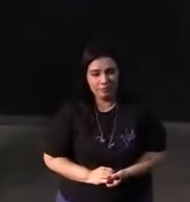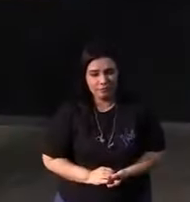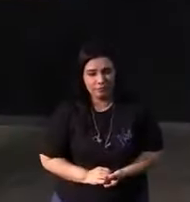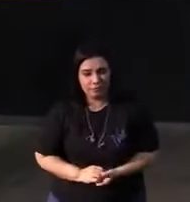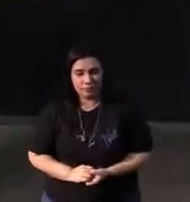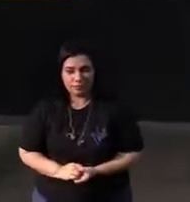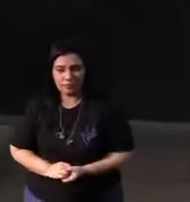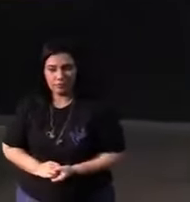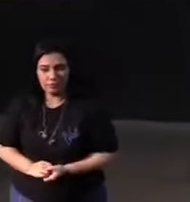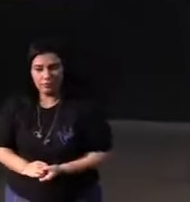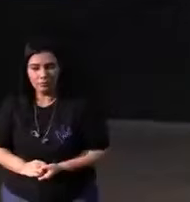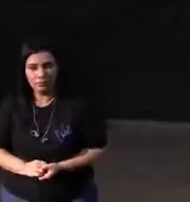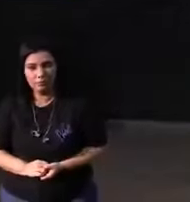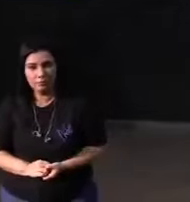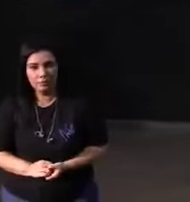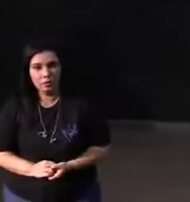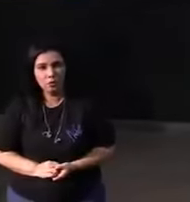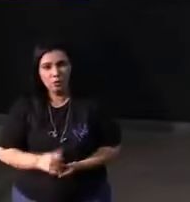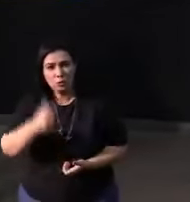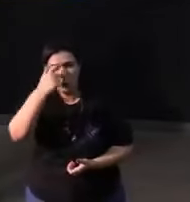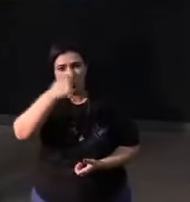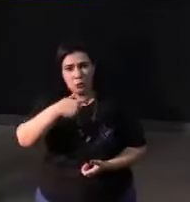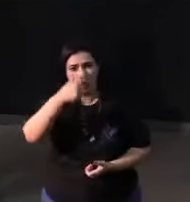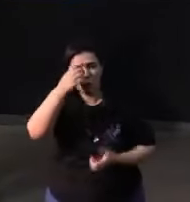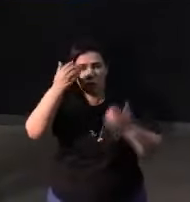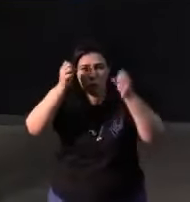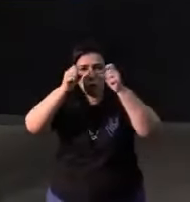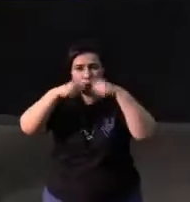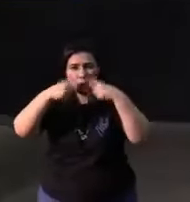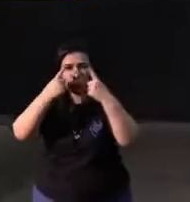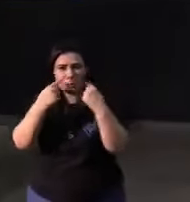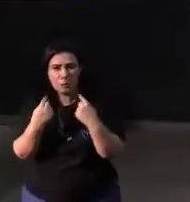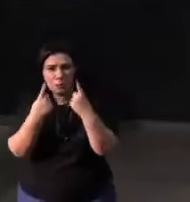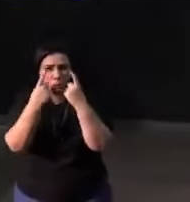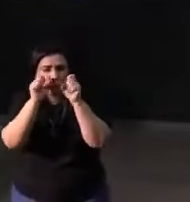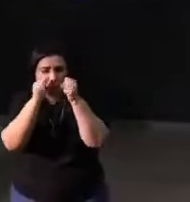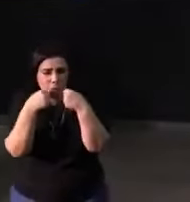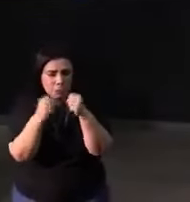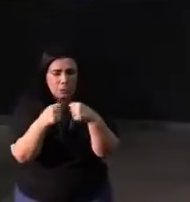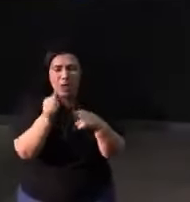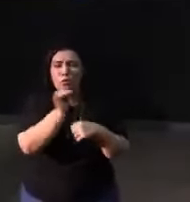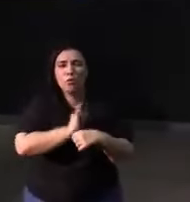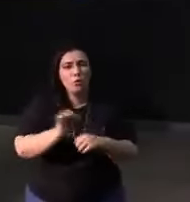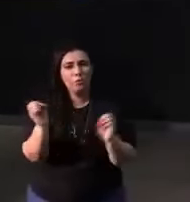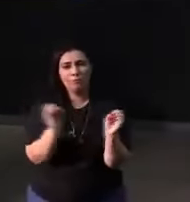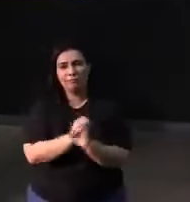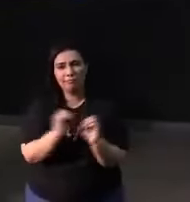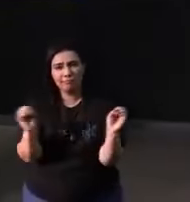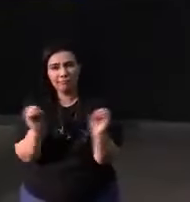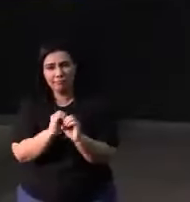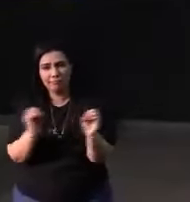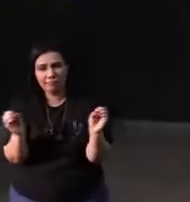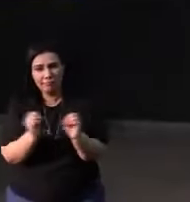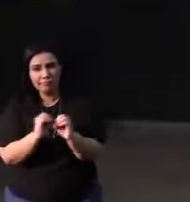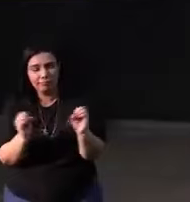agora. Seu choro não tem sido em vão. O teu choro não tem sido em